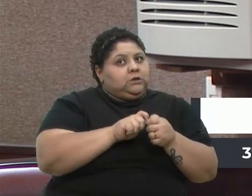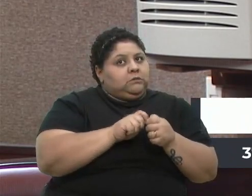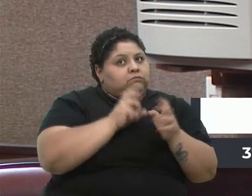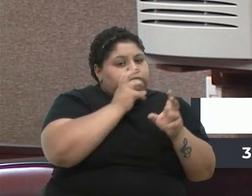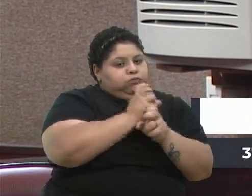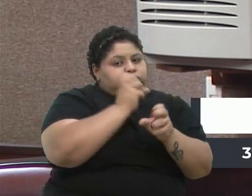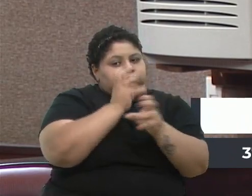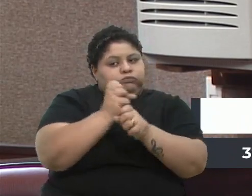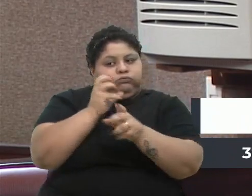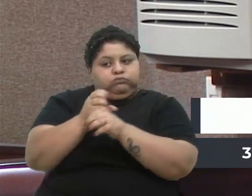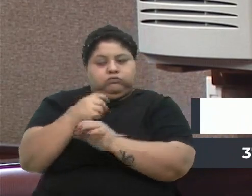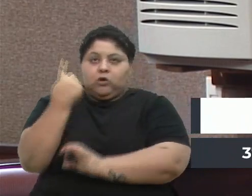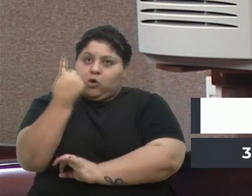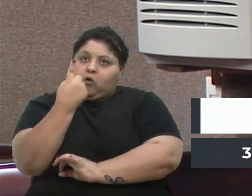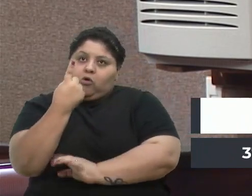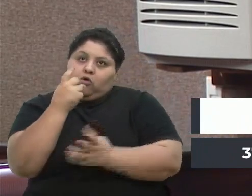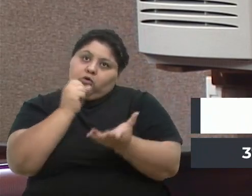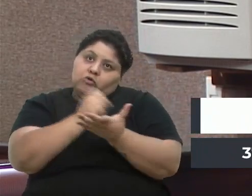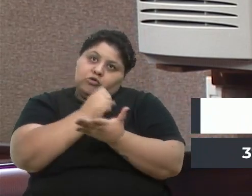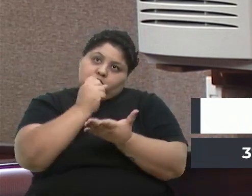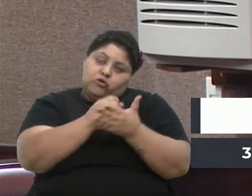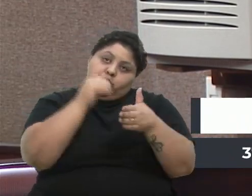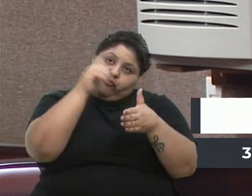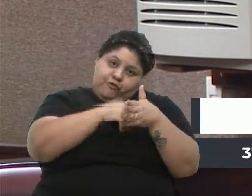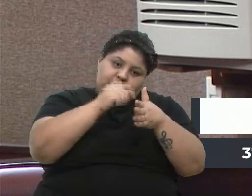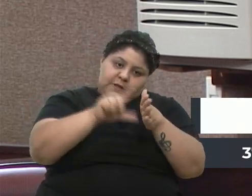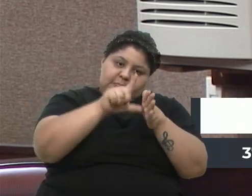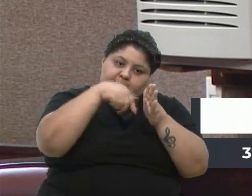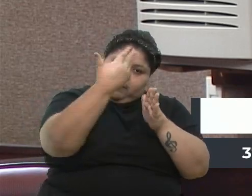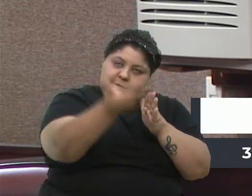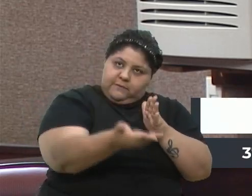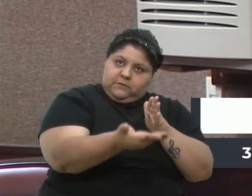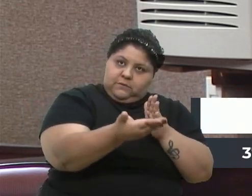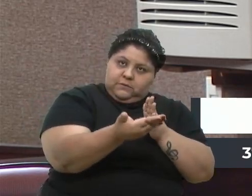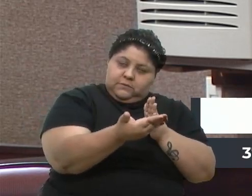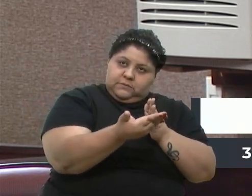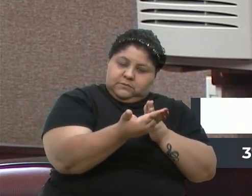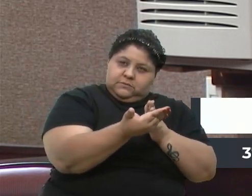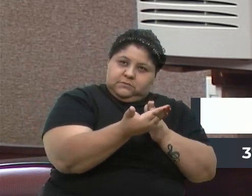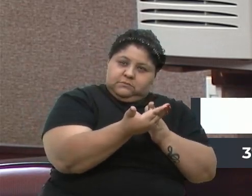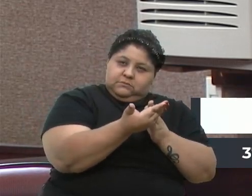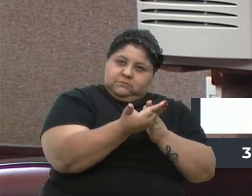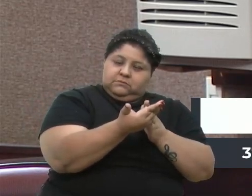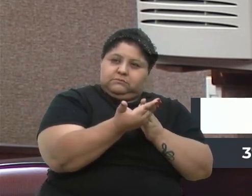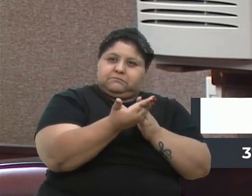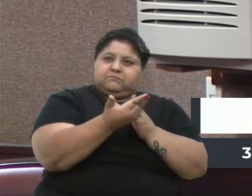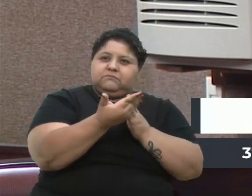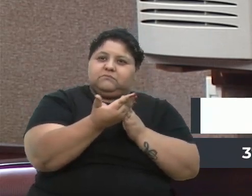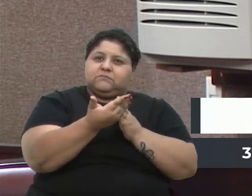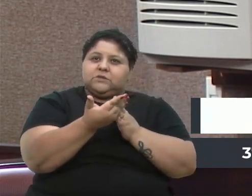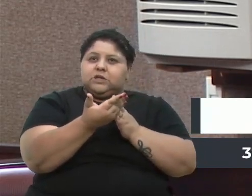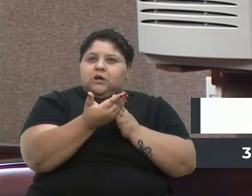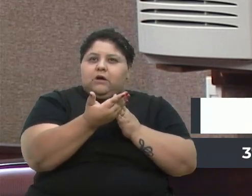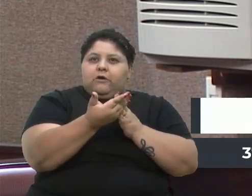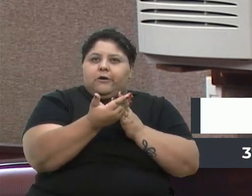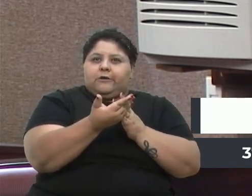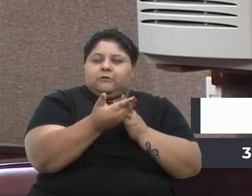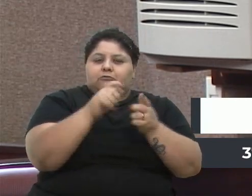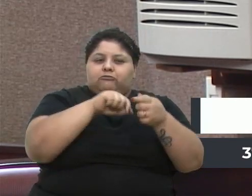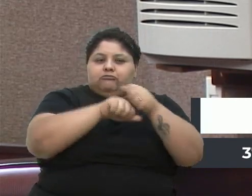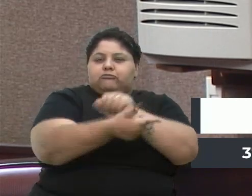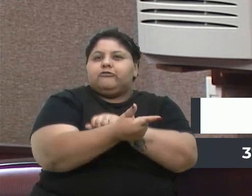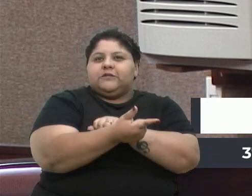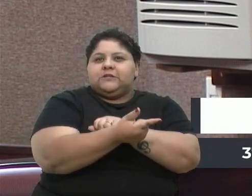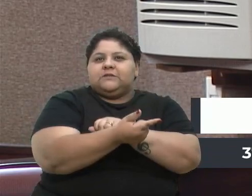Um deles, que nós vamos votar logo em seguida, é a questão vamos dizer assim, de um financiamento para a